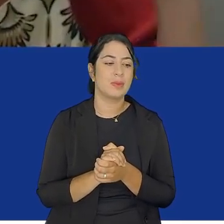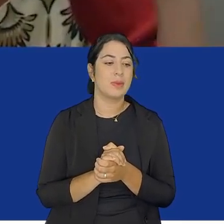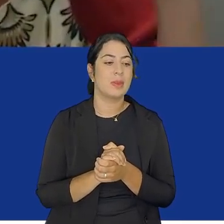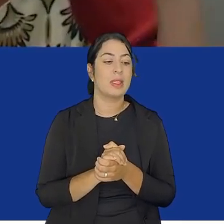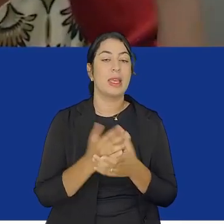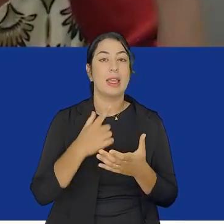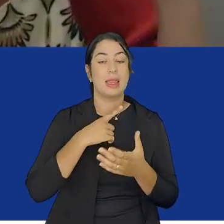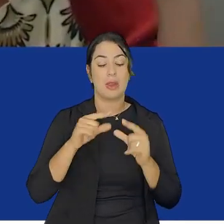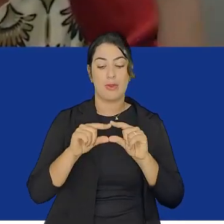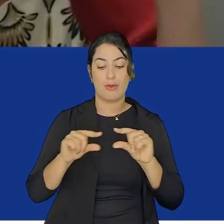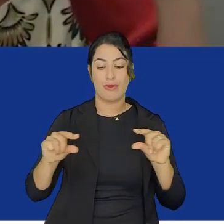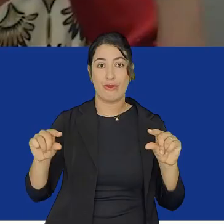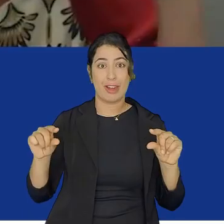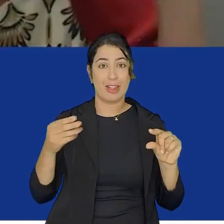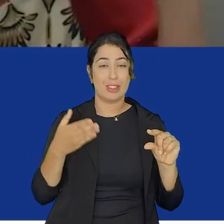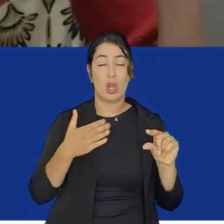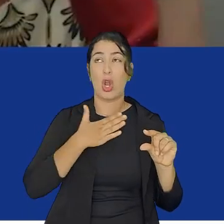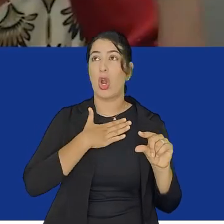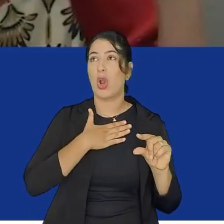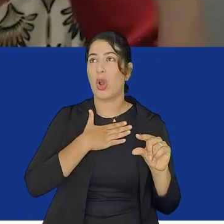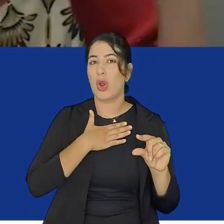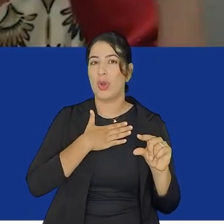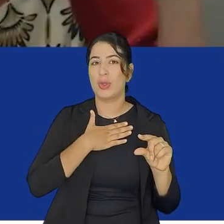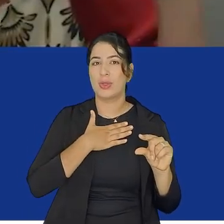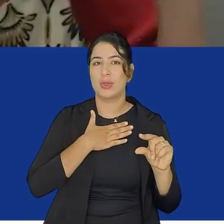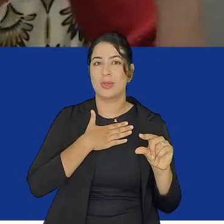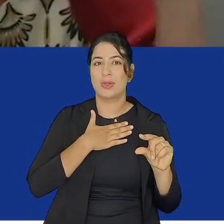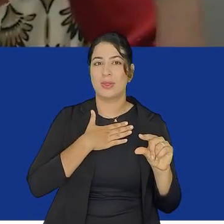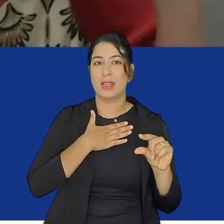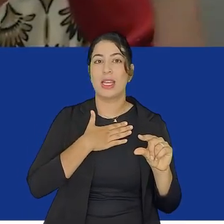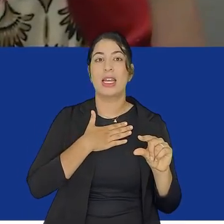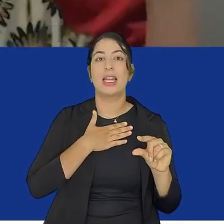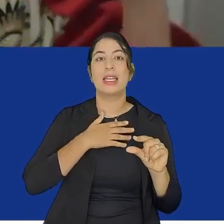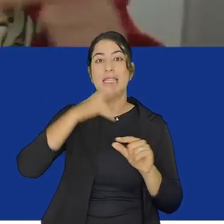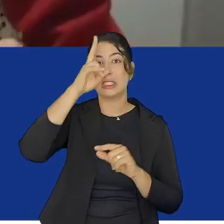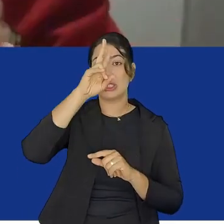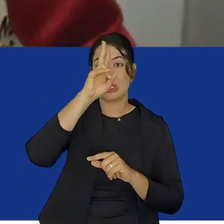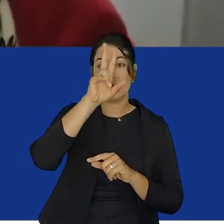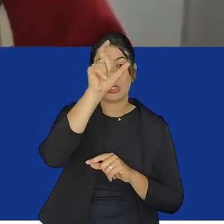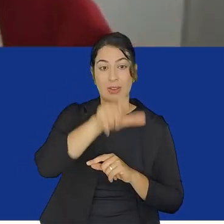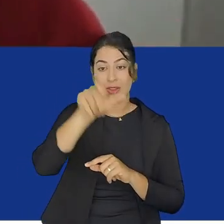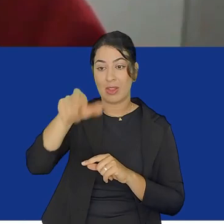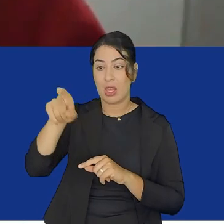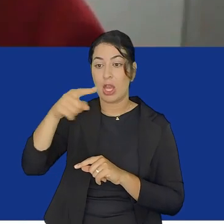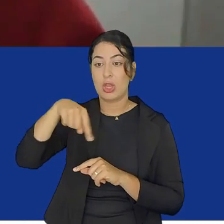aí tem uma frase que eu gosto muito que fala assim: nós não temos medo de quem nós conhecemos as histórias. Pode falar, Alice.